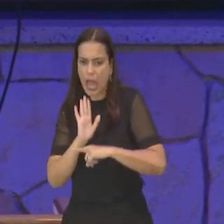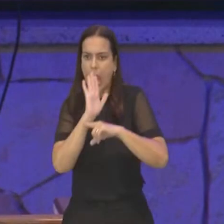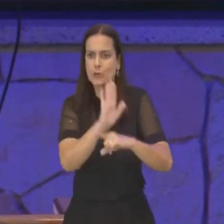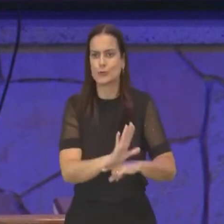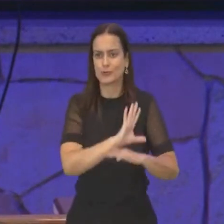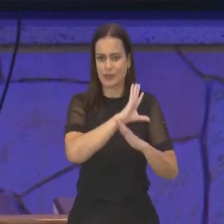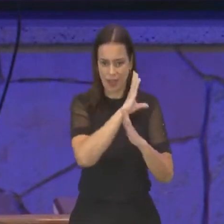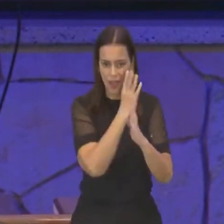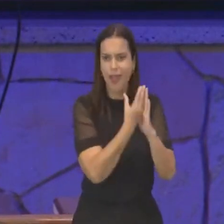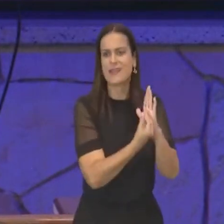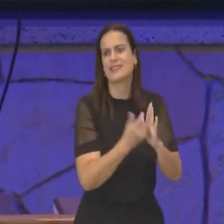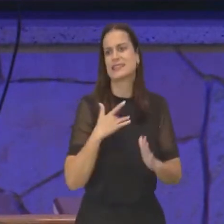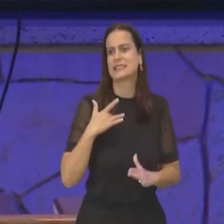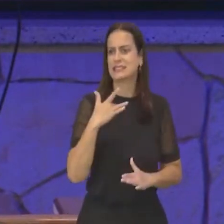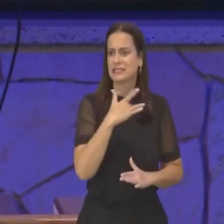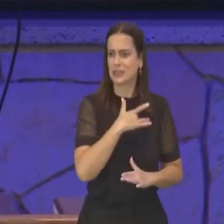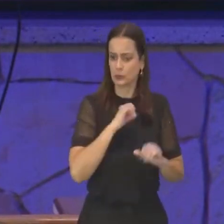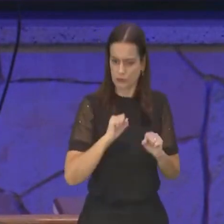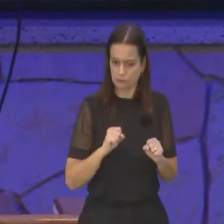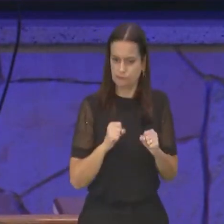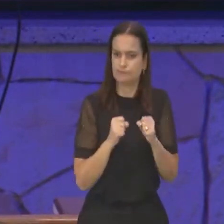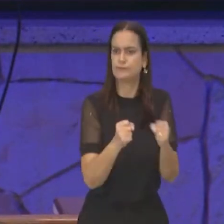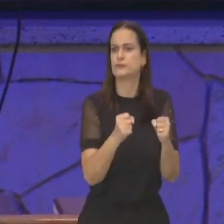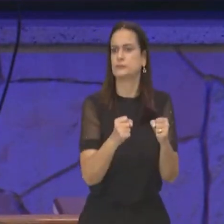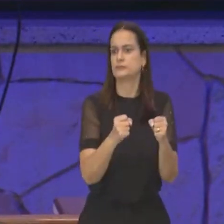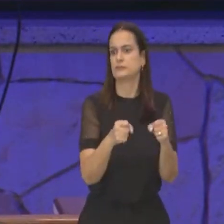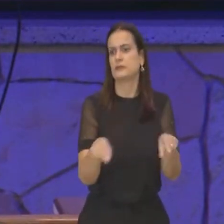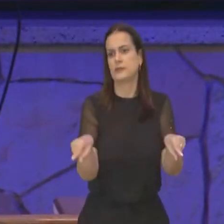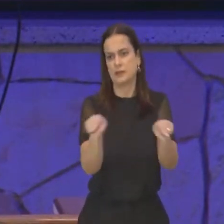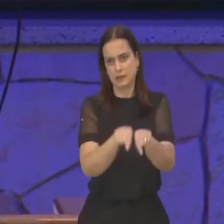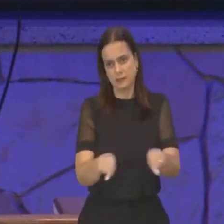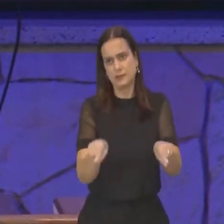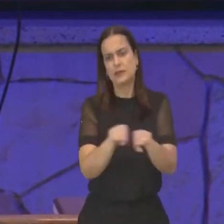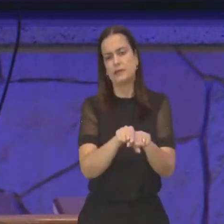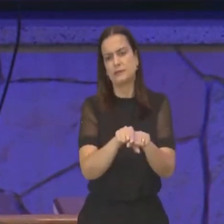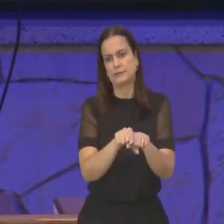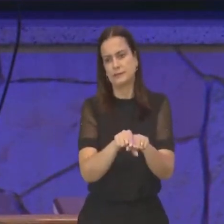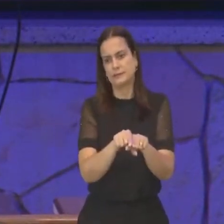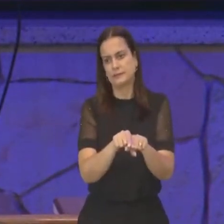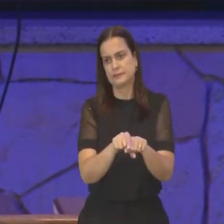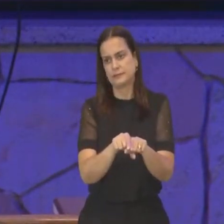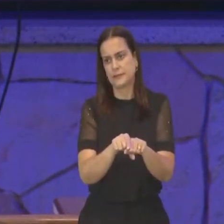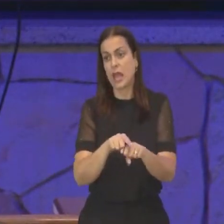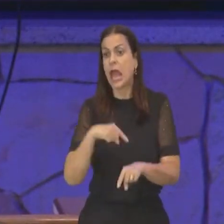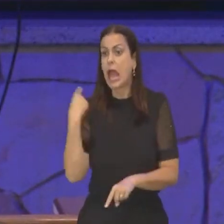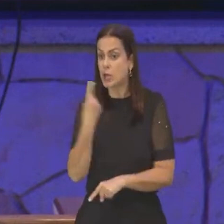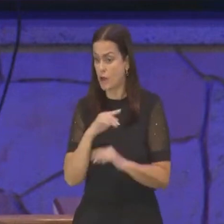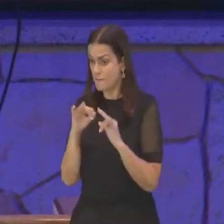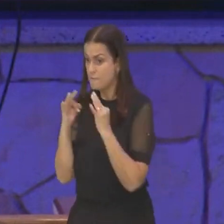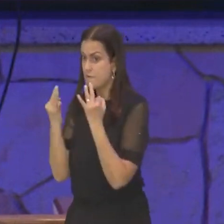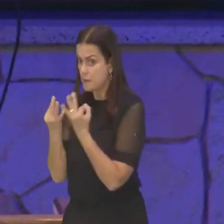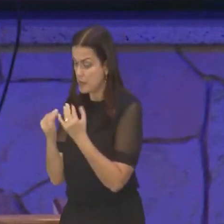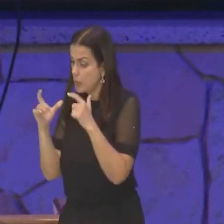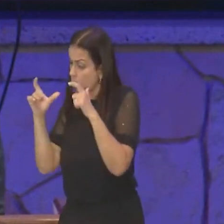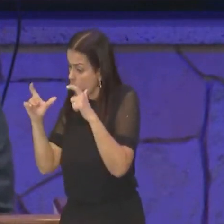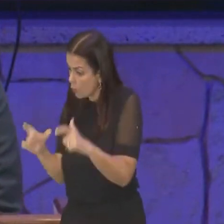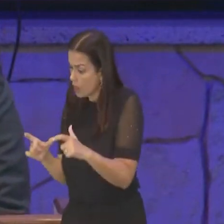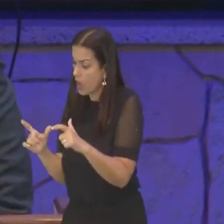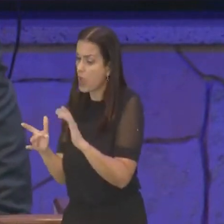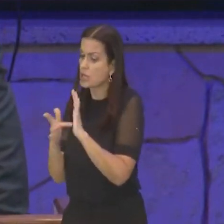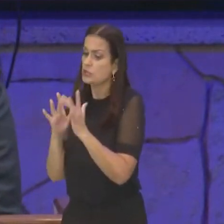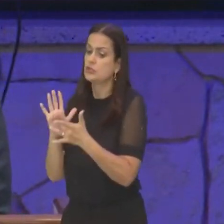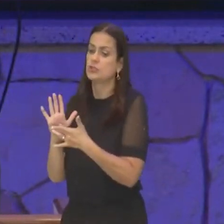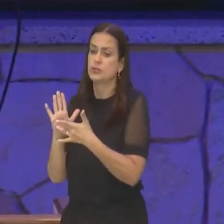igrejas saudáveis e vibrantes. O nosso lar deve ser um lugar onde Cristo